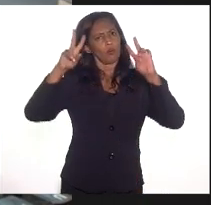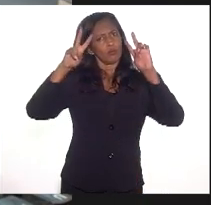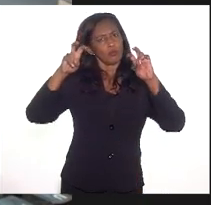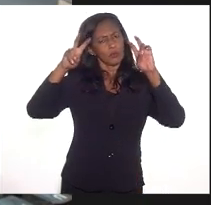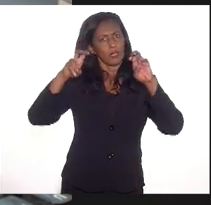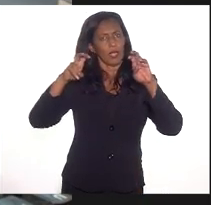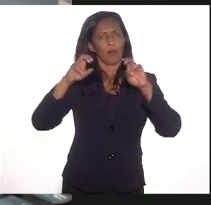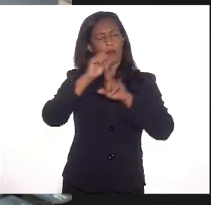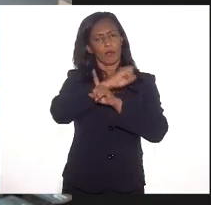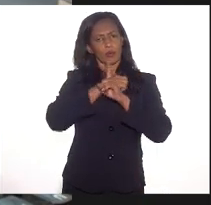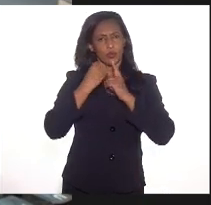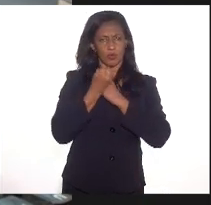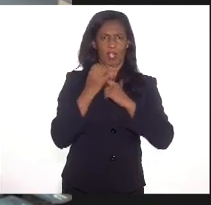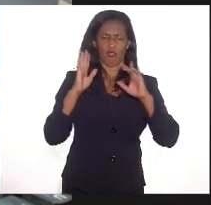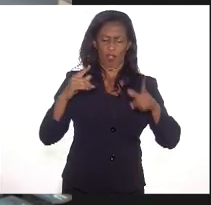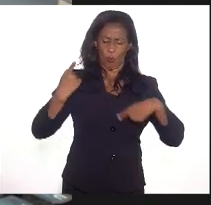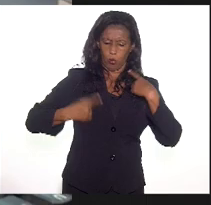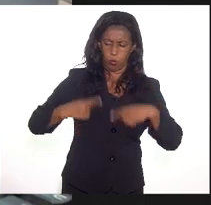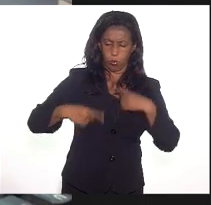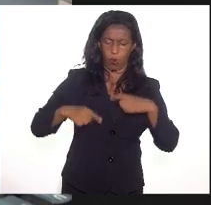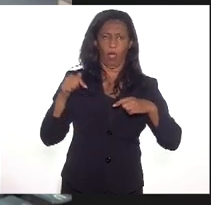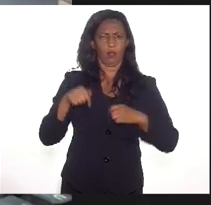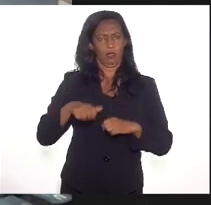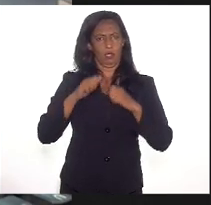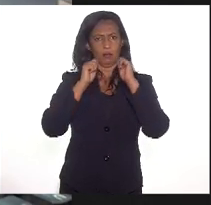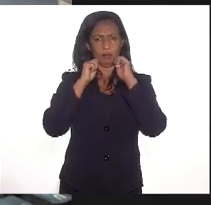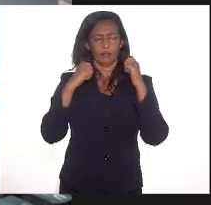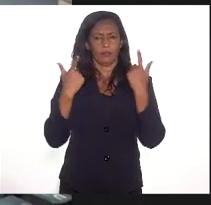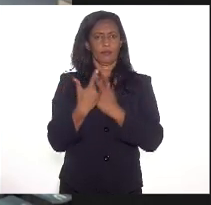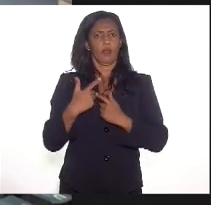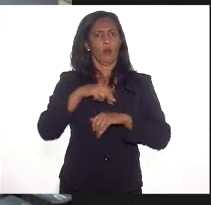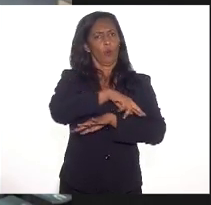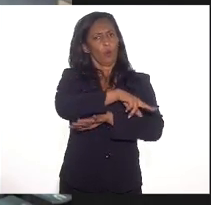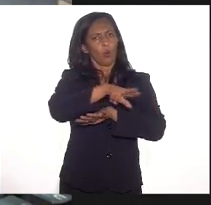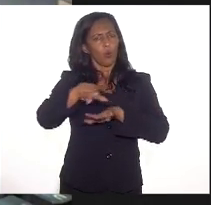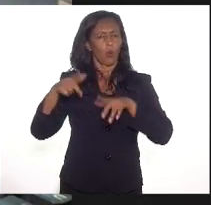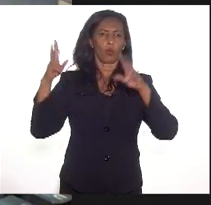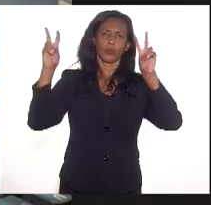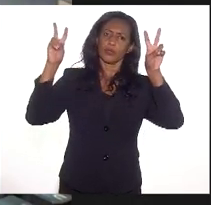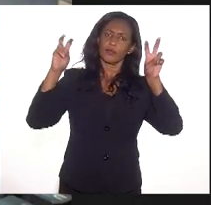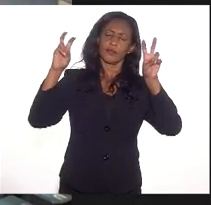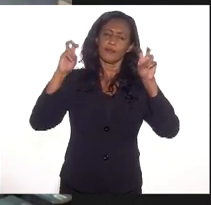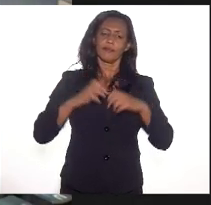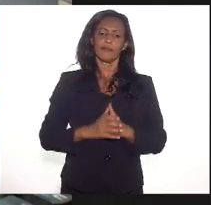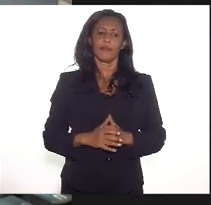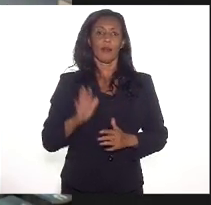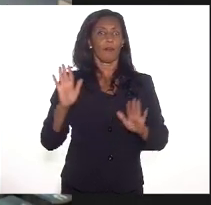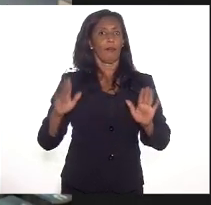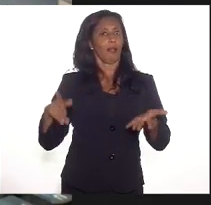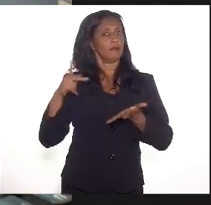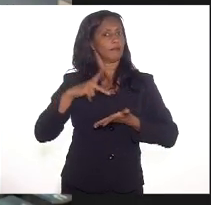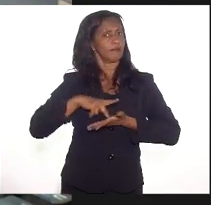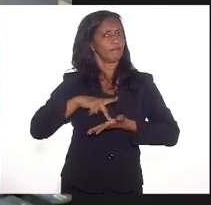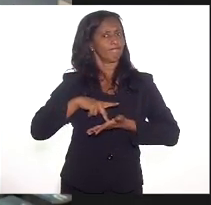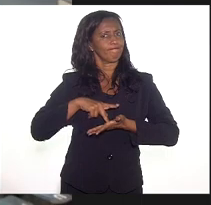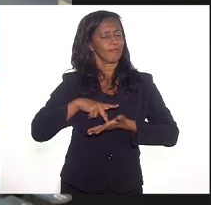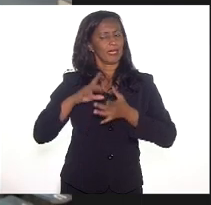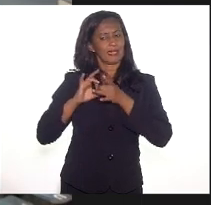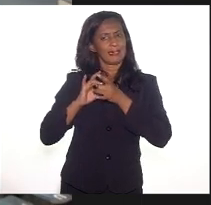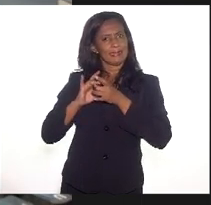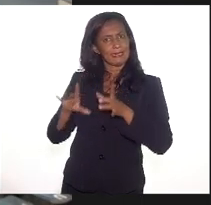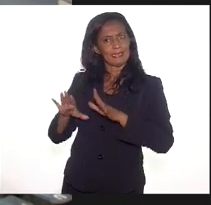ensino confessional, a gente já debateu nessa casa um monte de outros temas, mas realmente deixar a